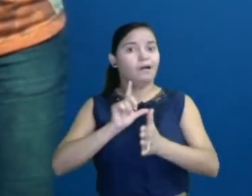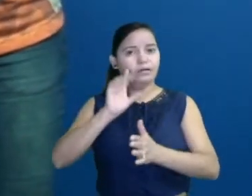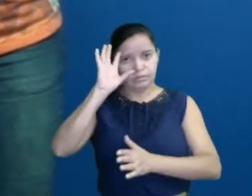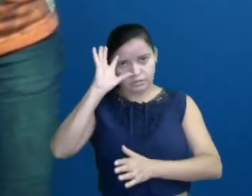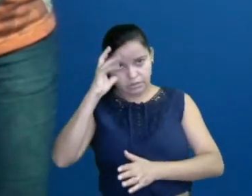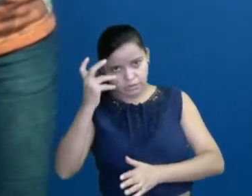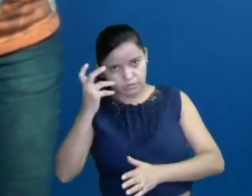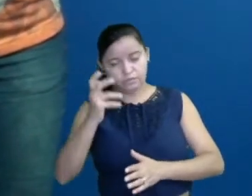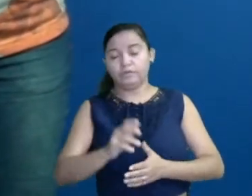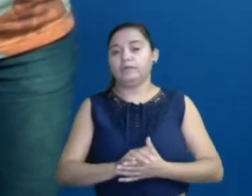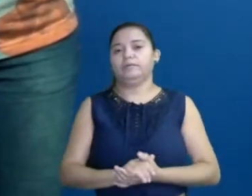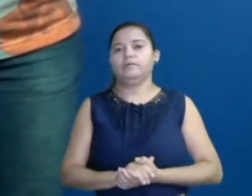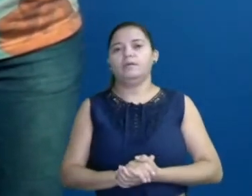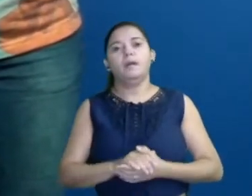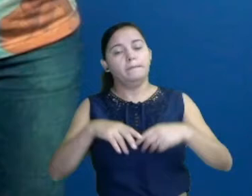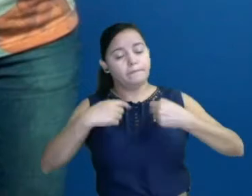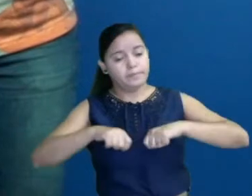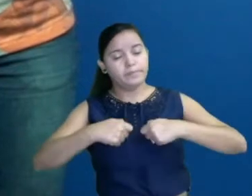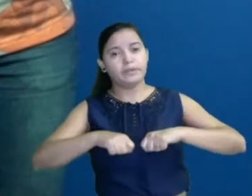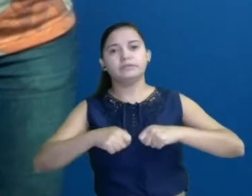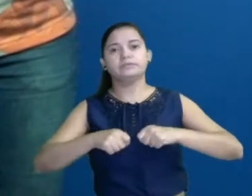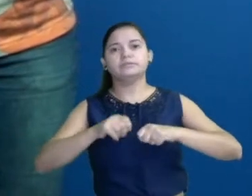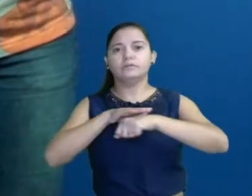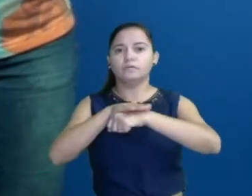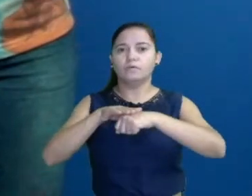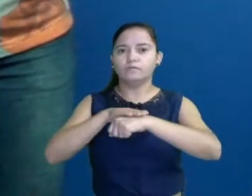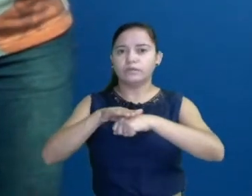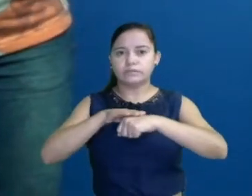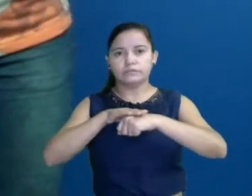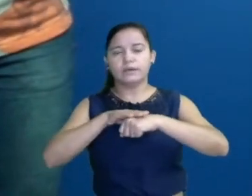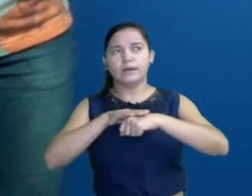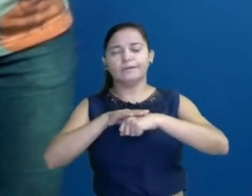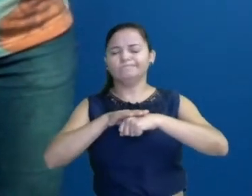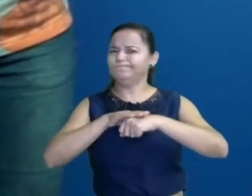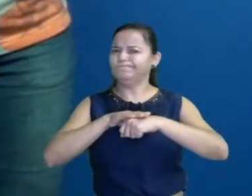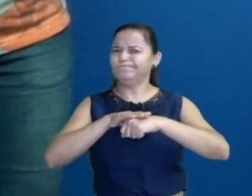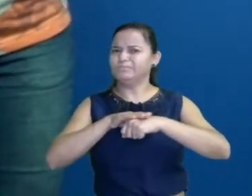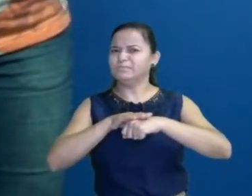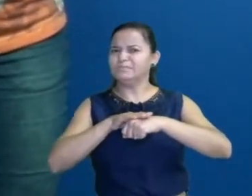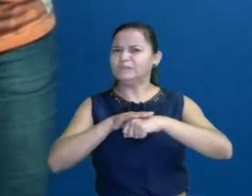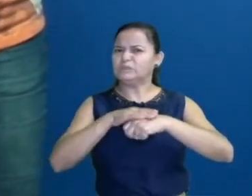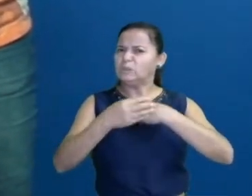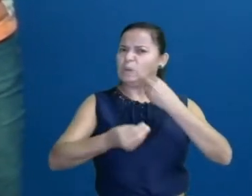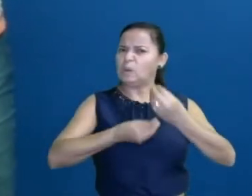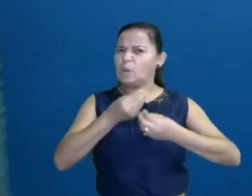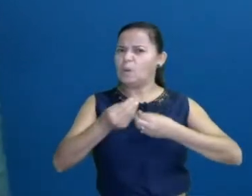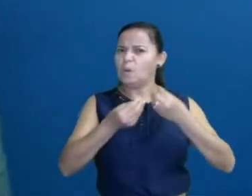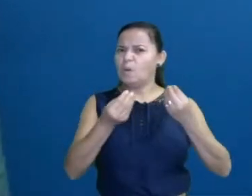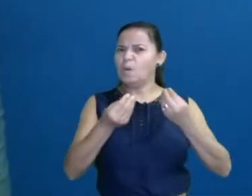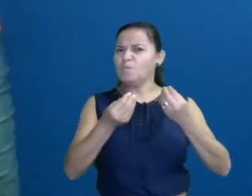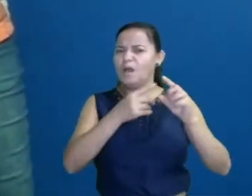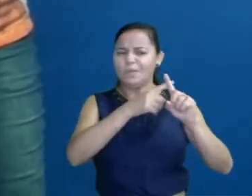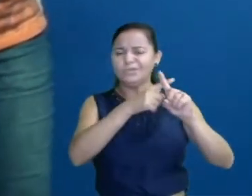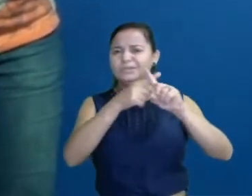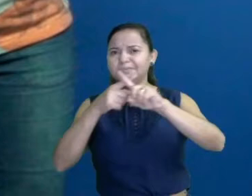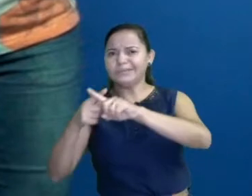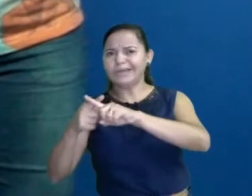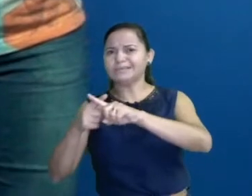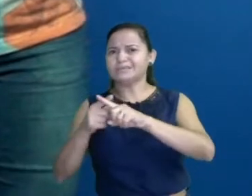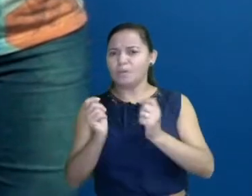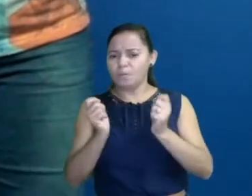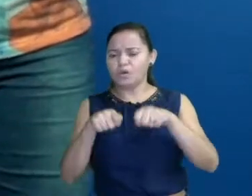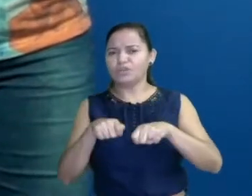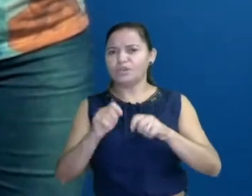resolver para vocês o problema a gente precisa aqui conversar um pouquinho sobre algumas propriedades da multiplicação